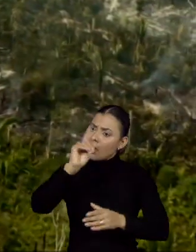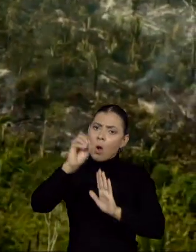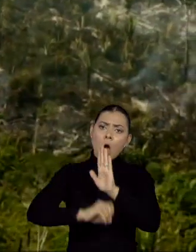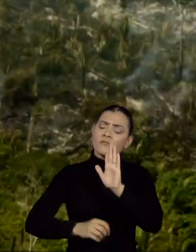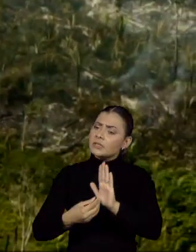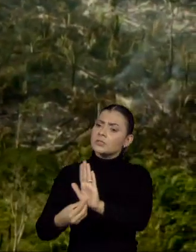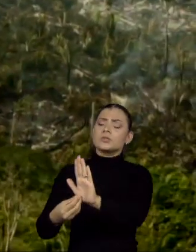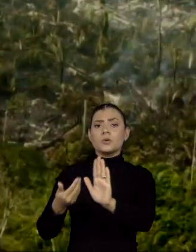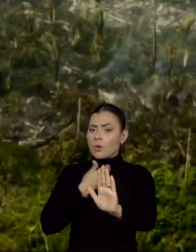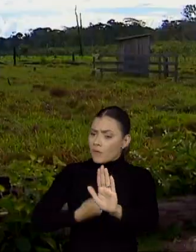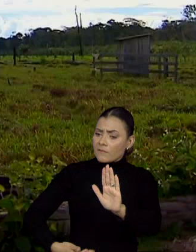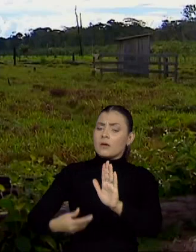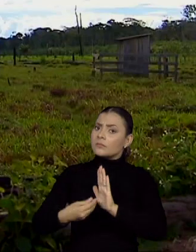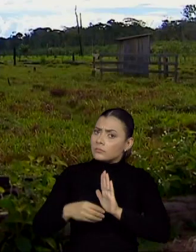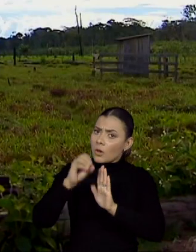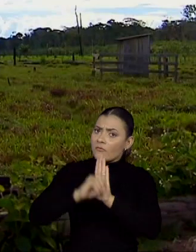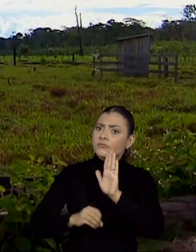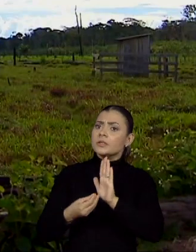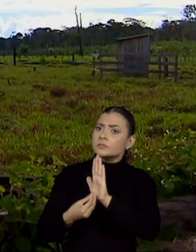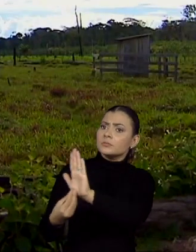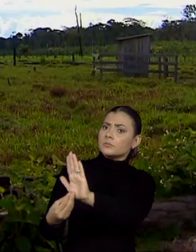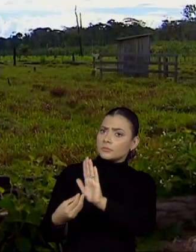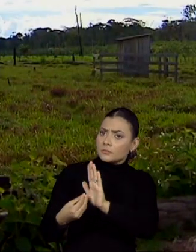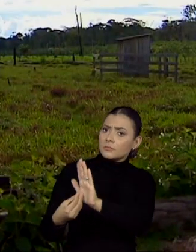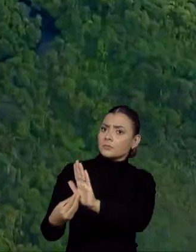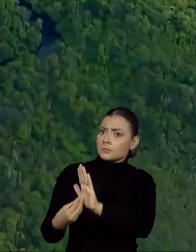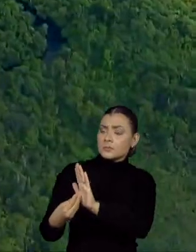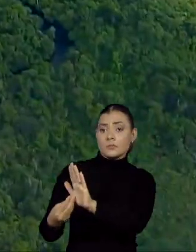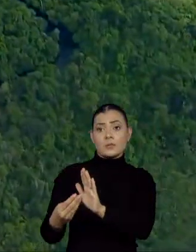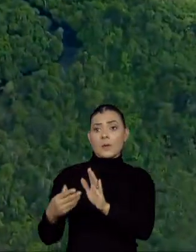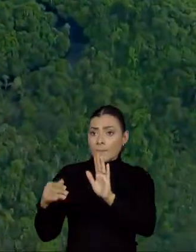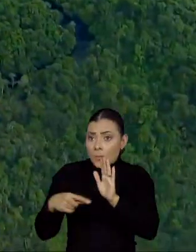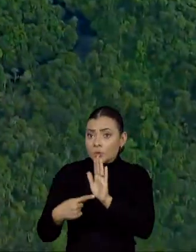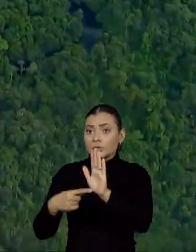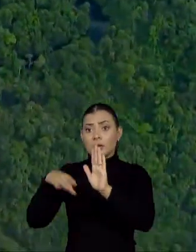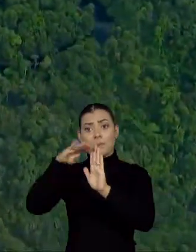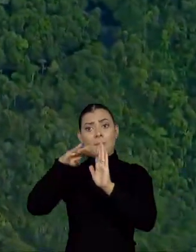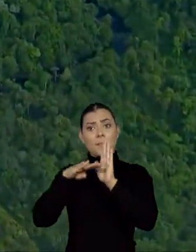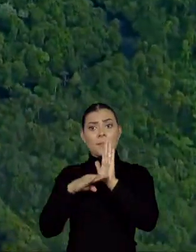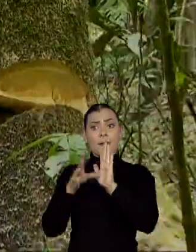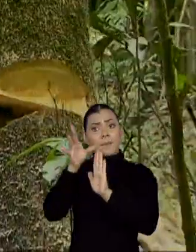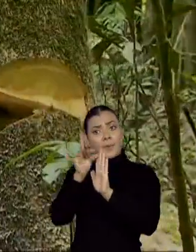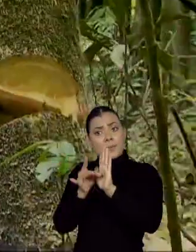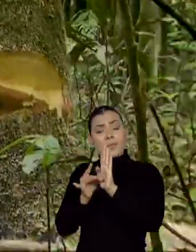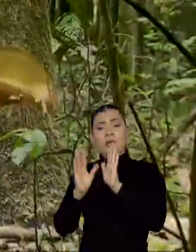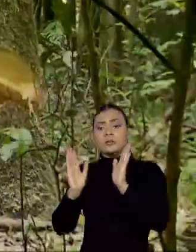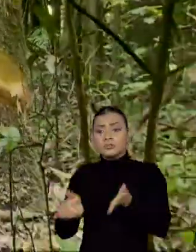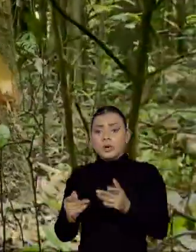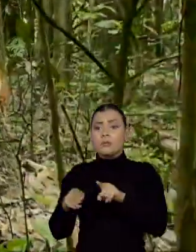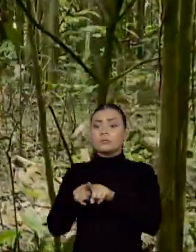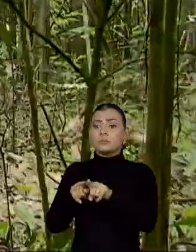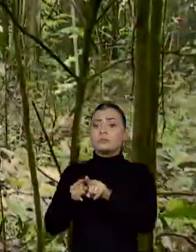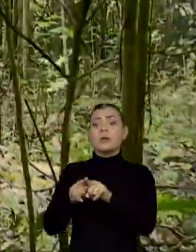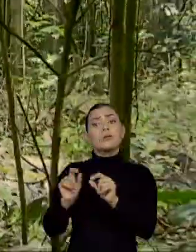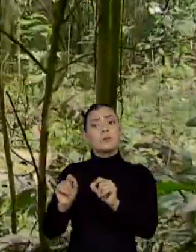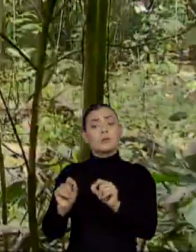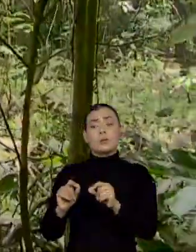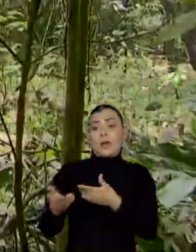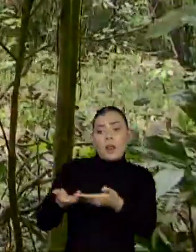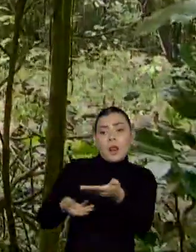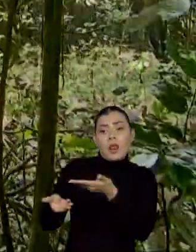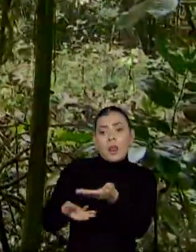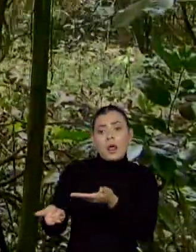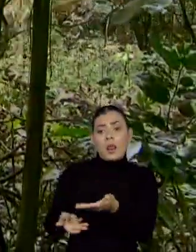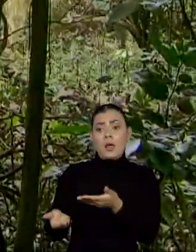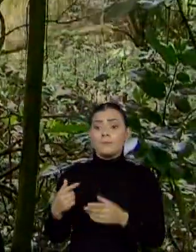governo através dos canais formais, explicando o que nós estávamos fazendo e abrindo o INPE ao diálogo. E eu